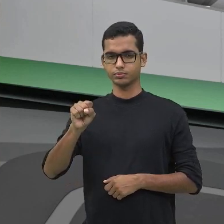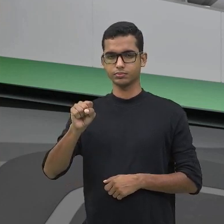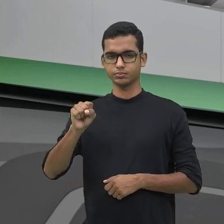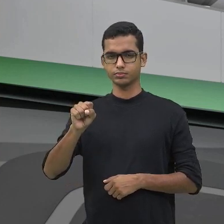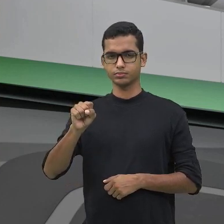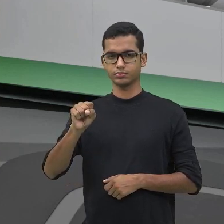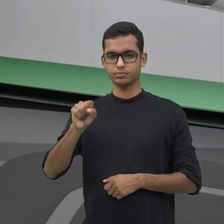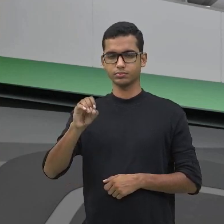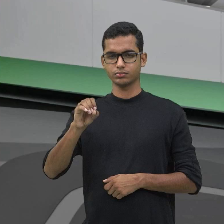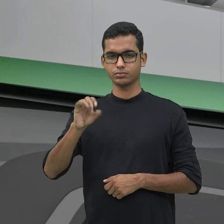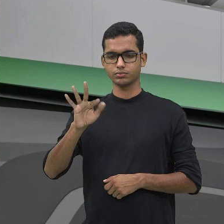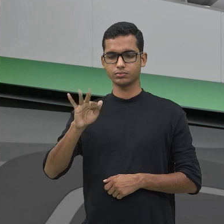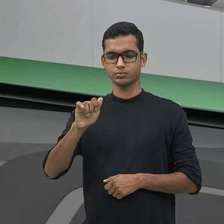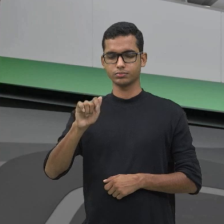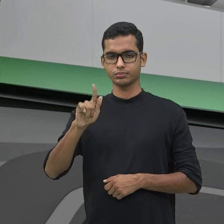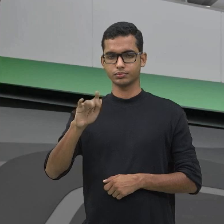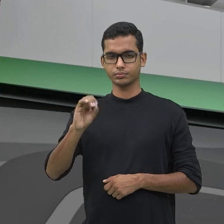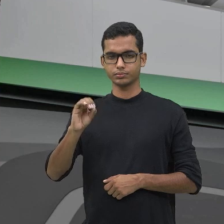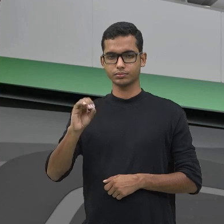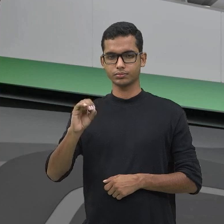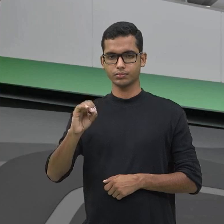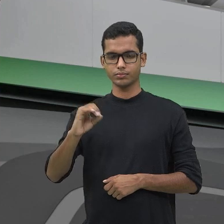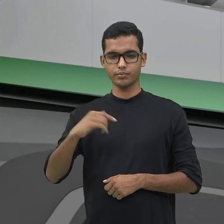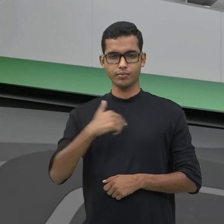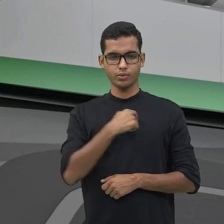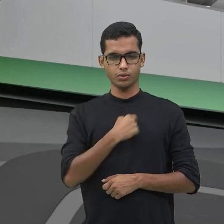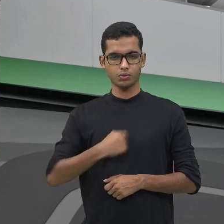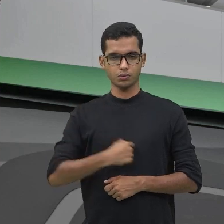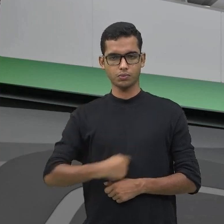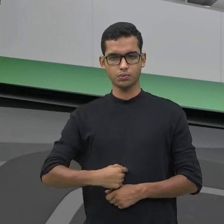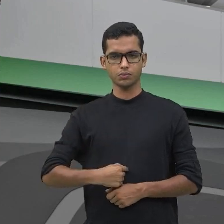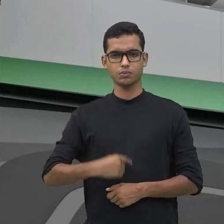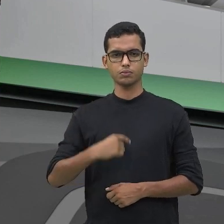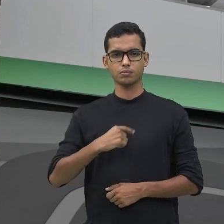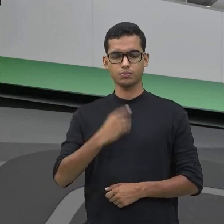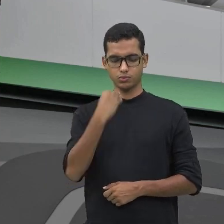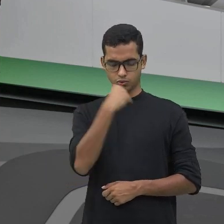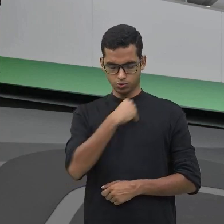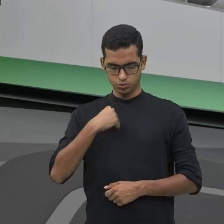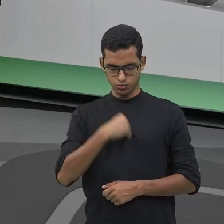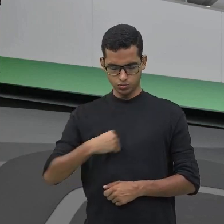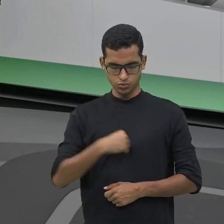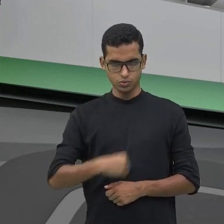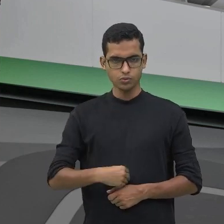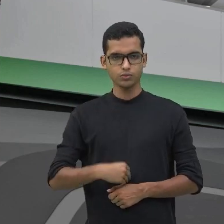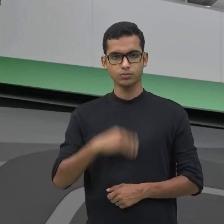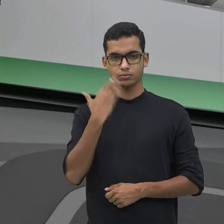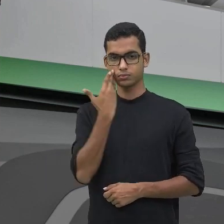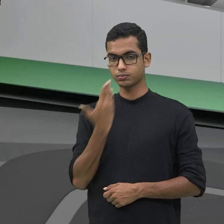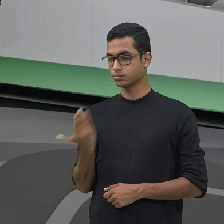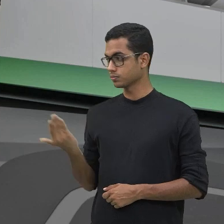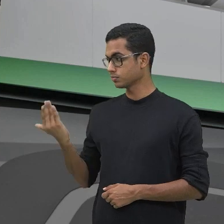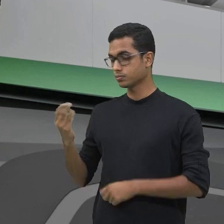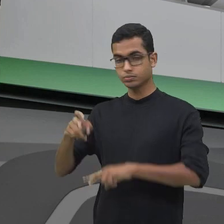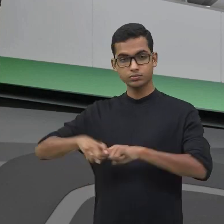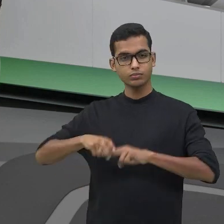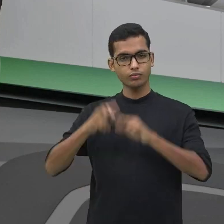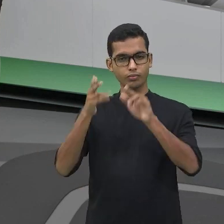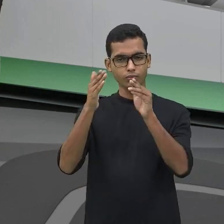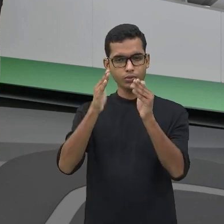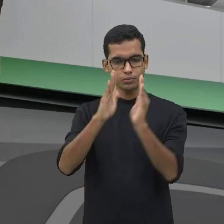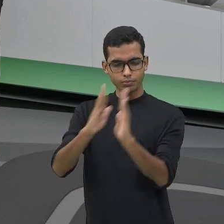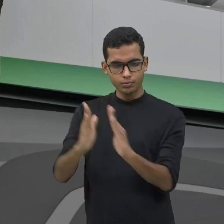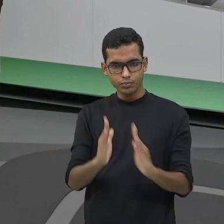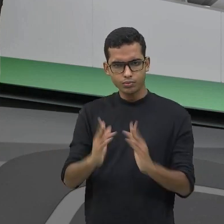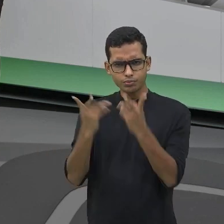esse canal onde vão começar aquele movimento de onda, porque o alimento vai sendo conduzido através